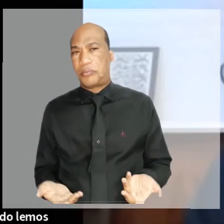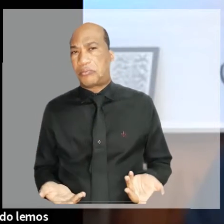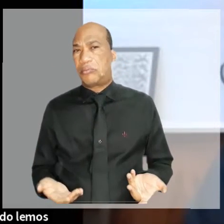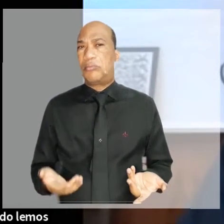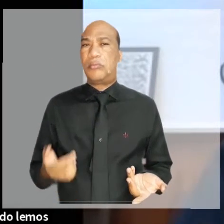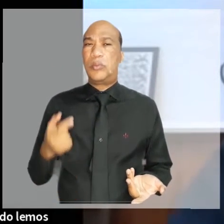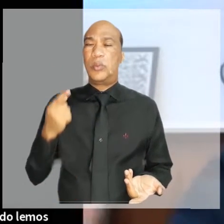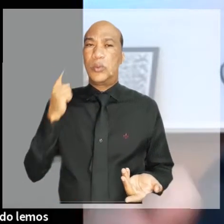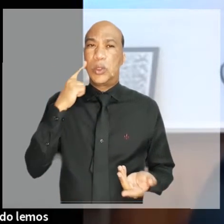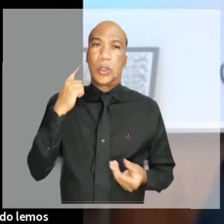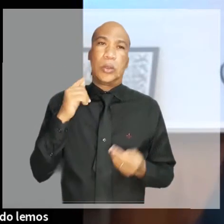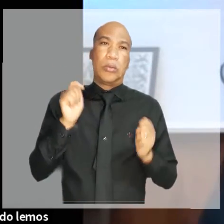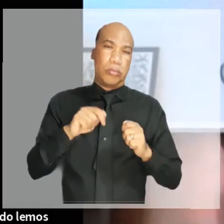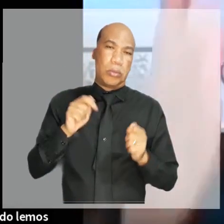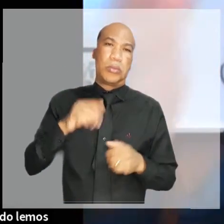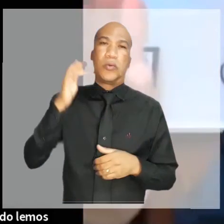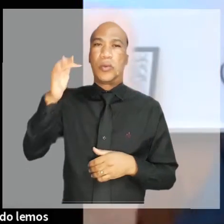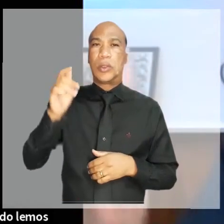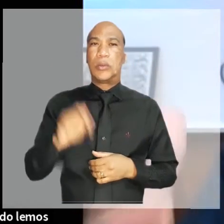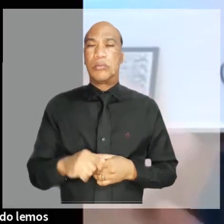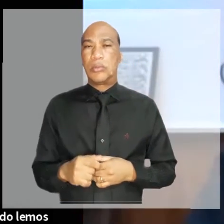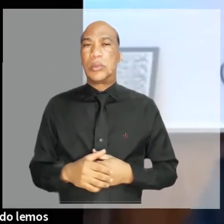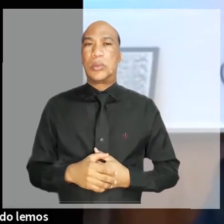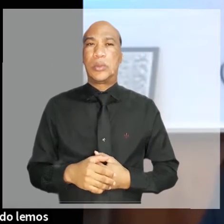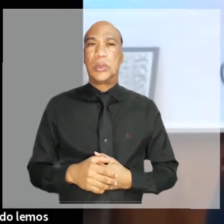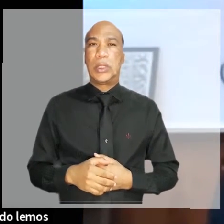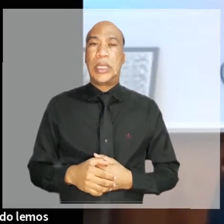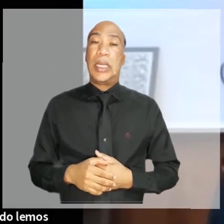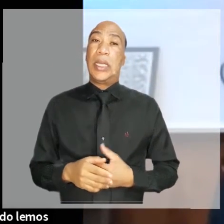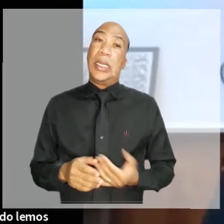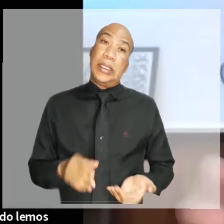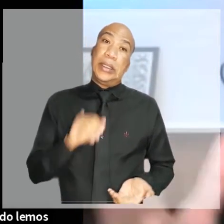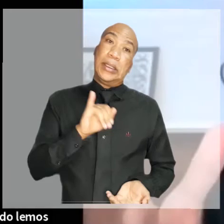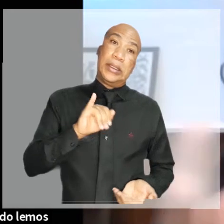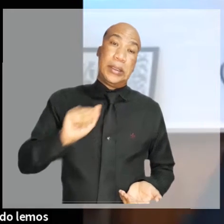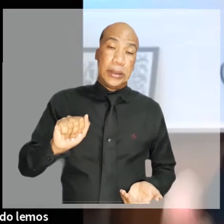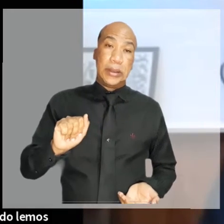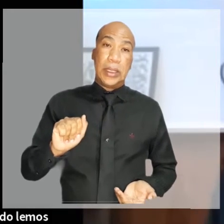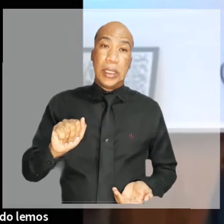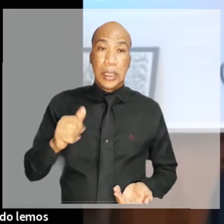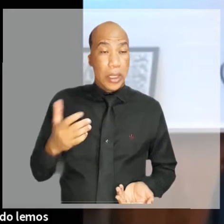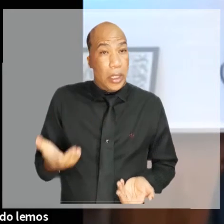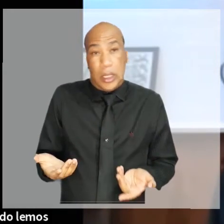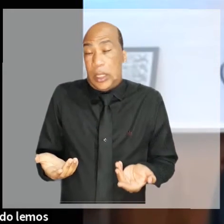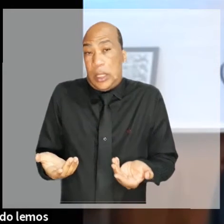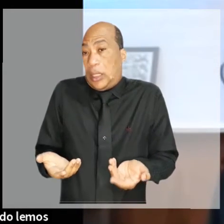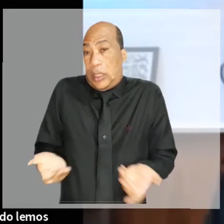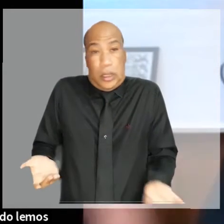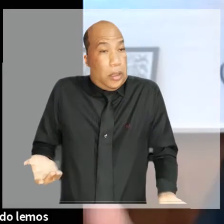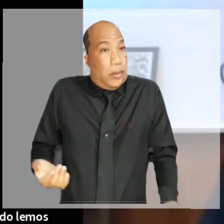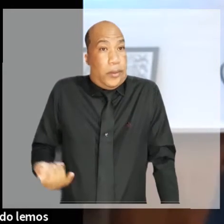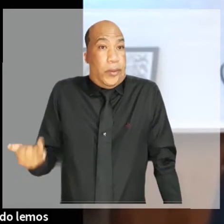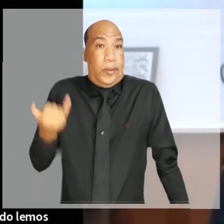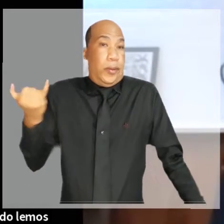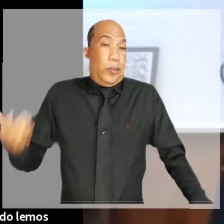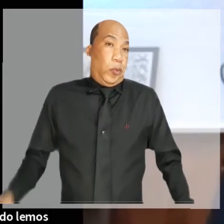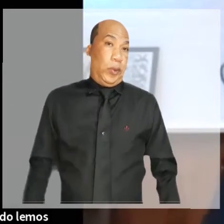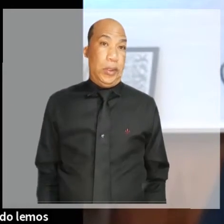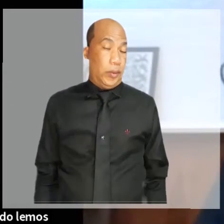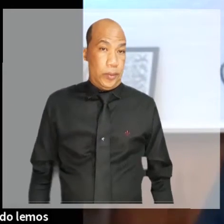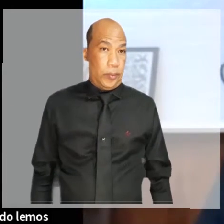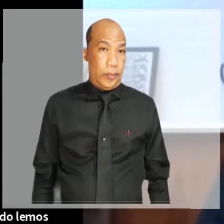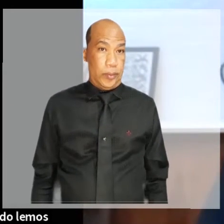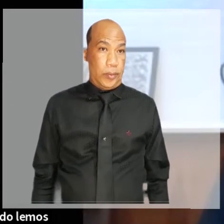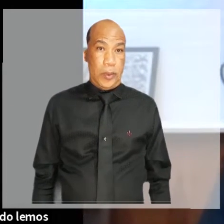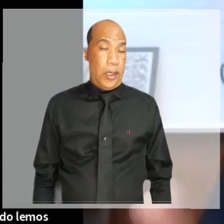AI é mão e luva, né, para o judiciário, porque as possibilidades de uso de AI para o judiciário são